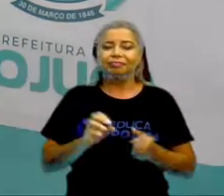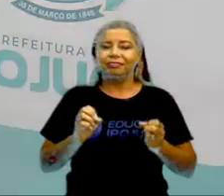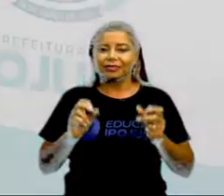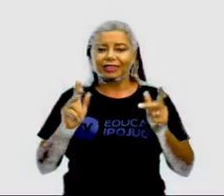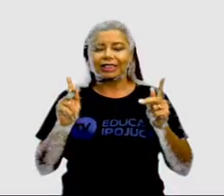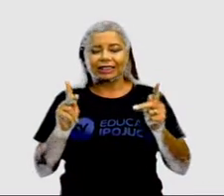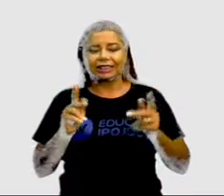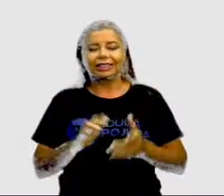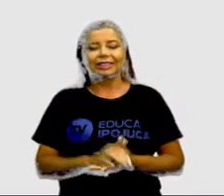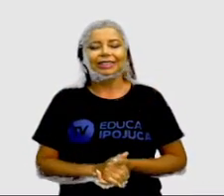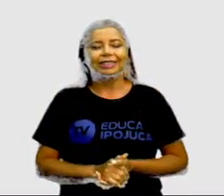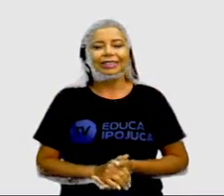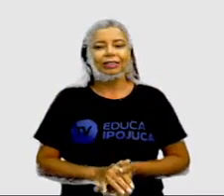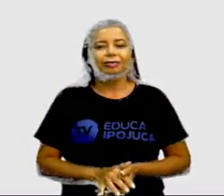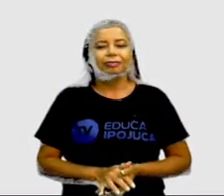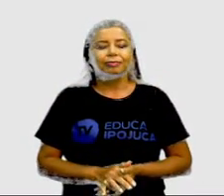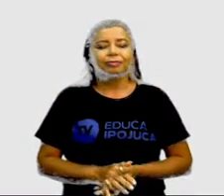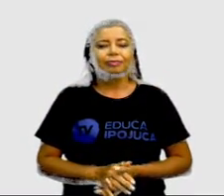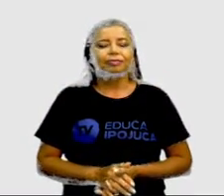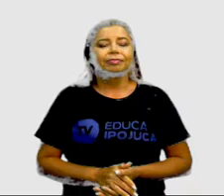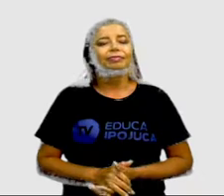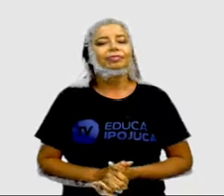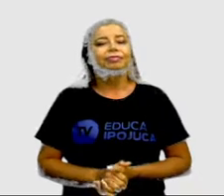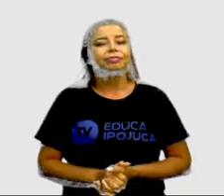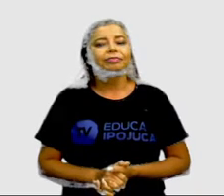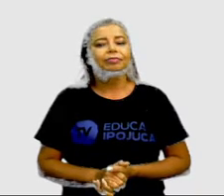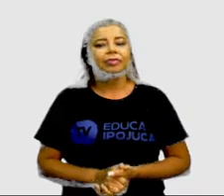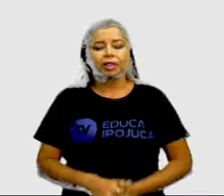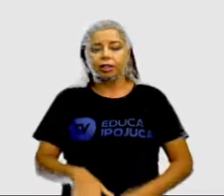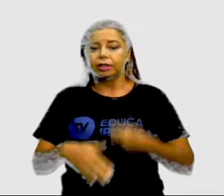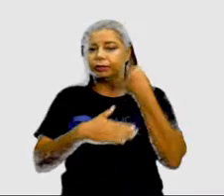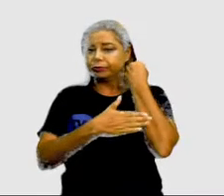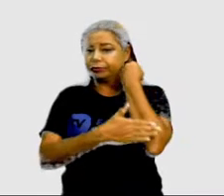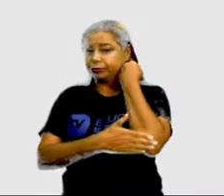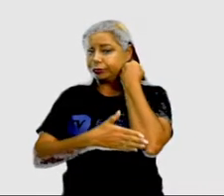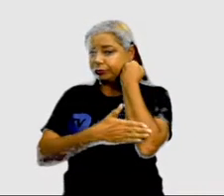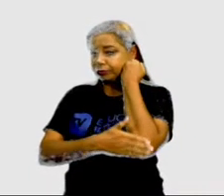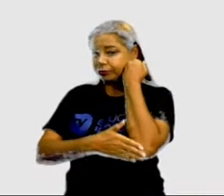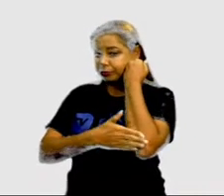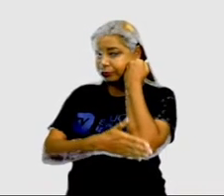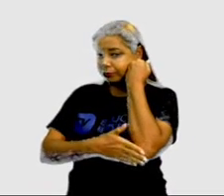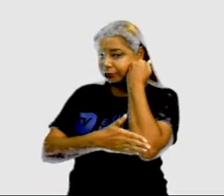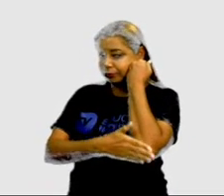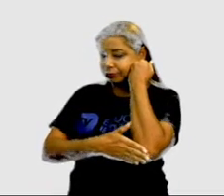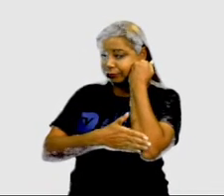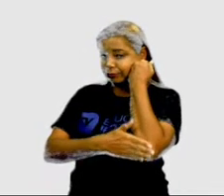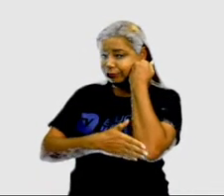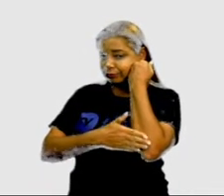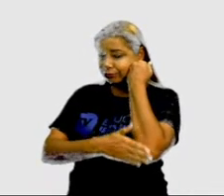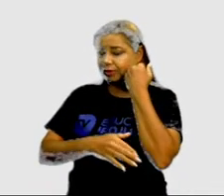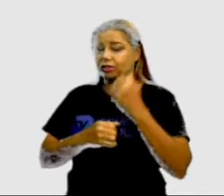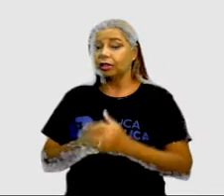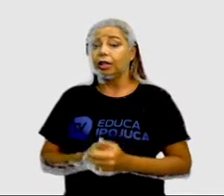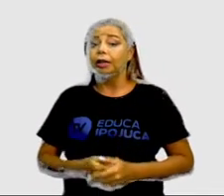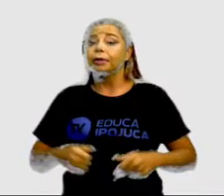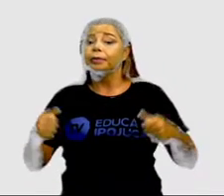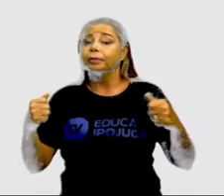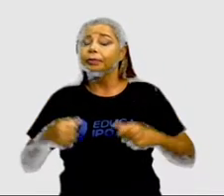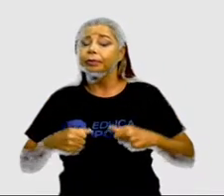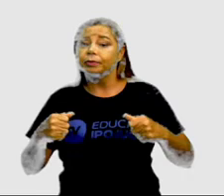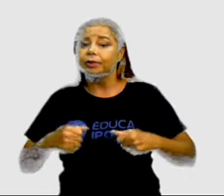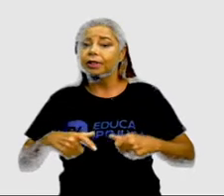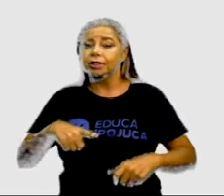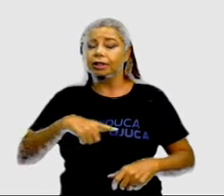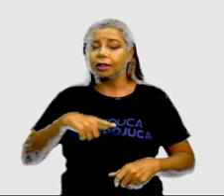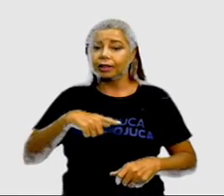o jealous. O jealous é com inveja ou ciúmes. Temos que ter bastante cuidado nisso aí, porque